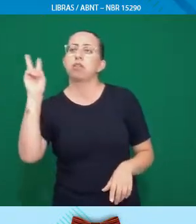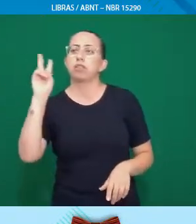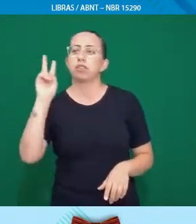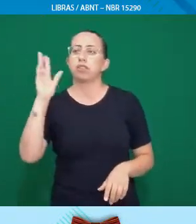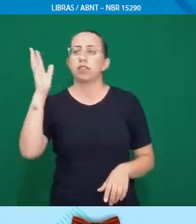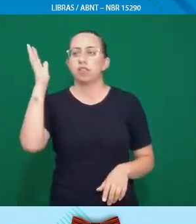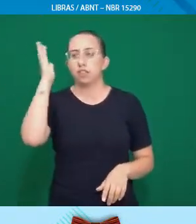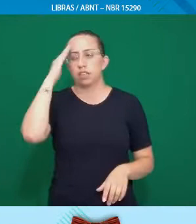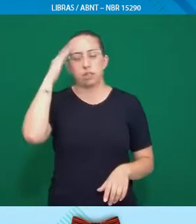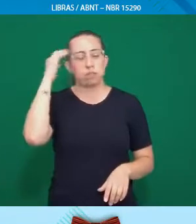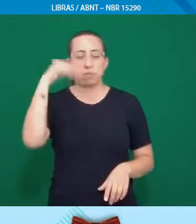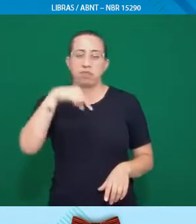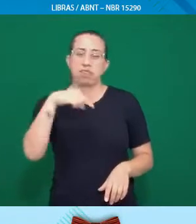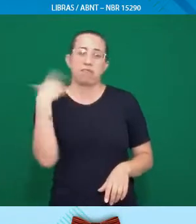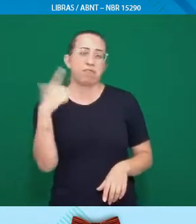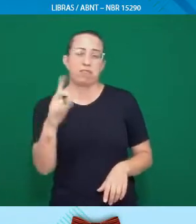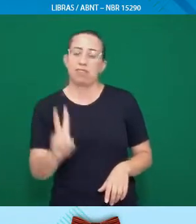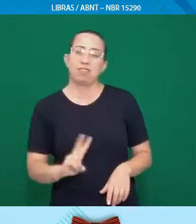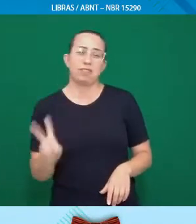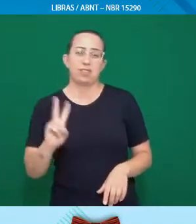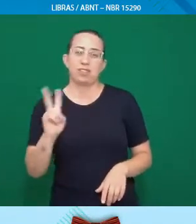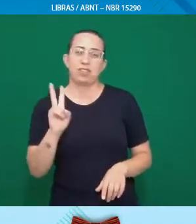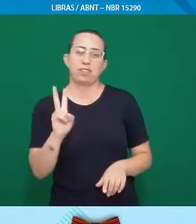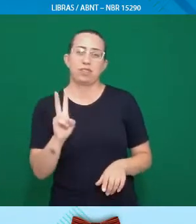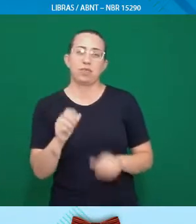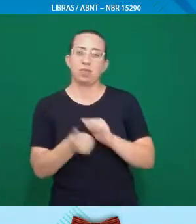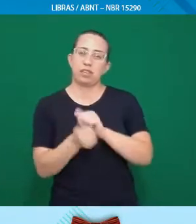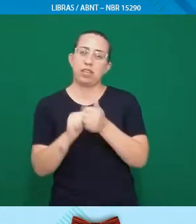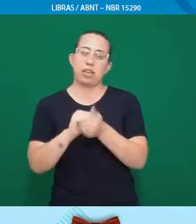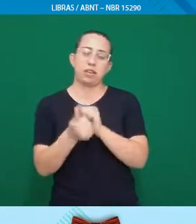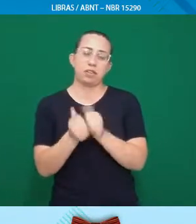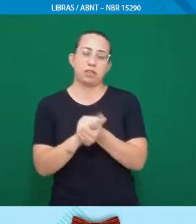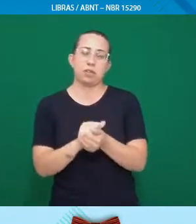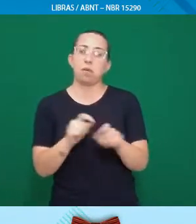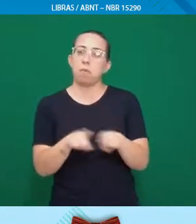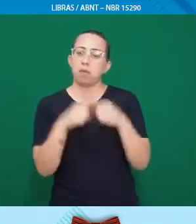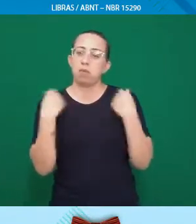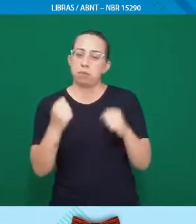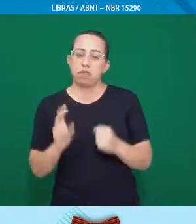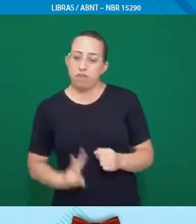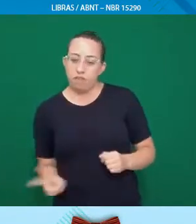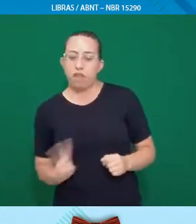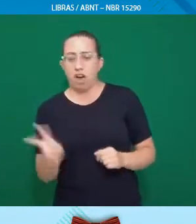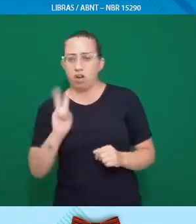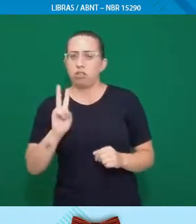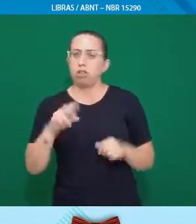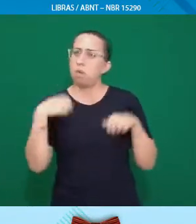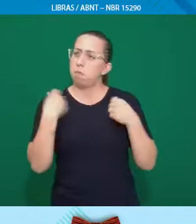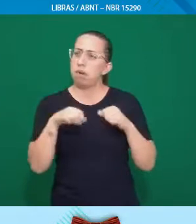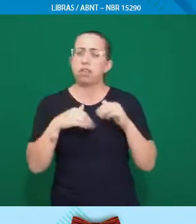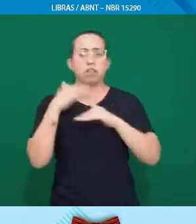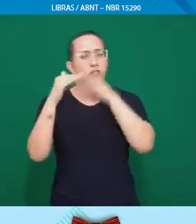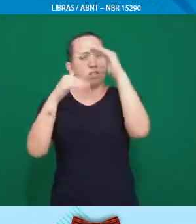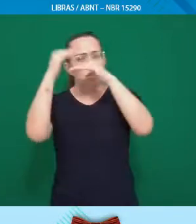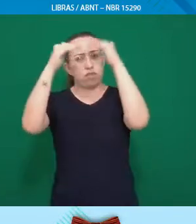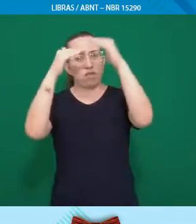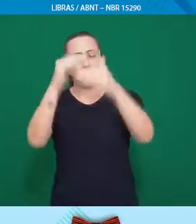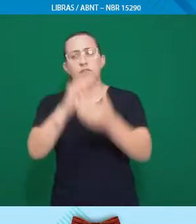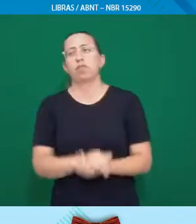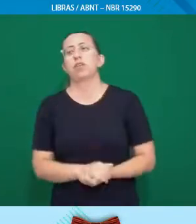nós sabemos que o artesanato local não é valor exato então nós temos um projeto realmente ele valorização do Artesanato profissional